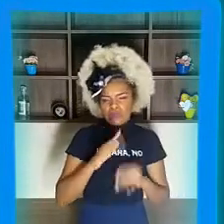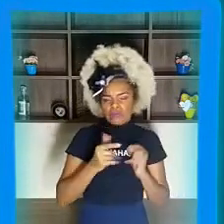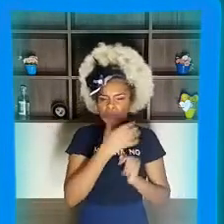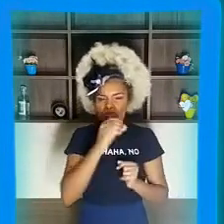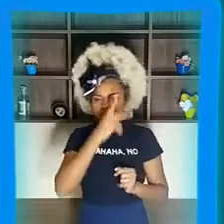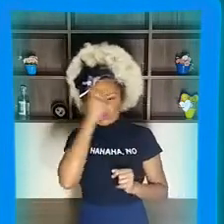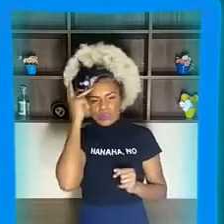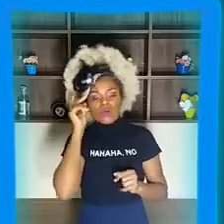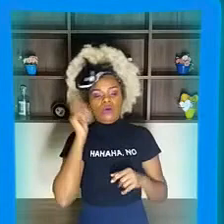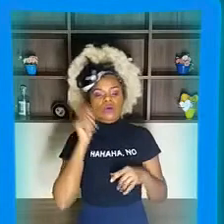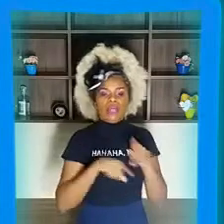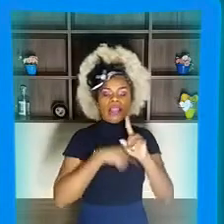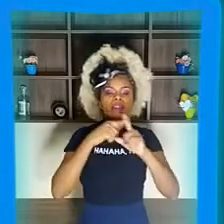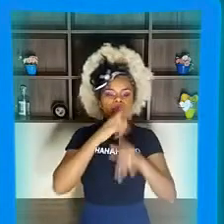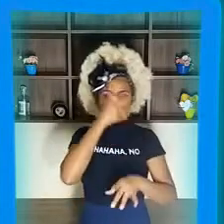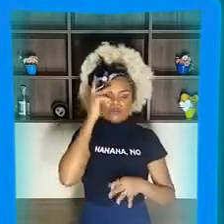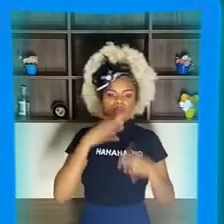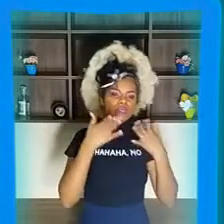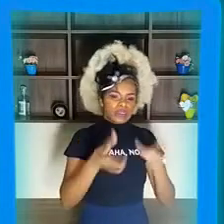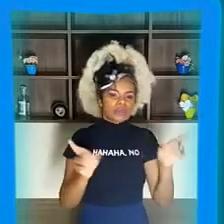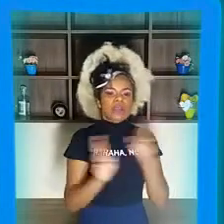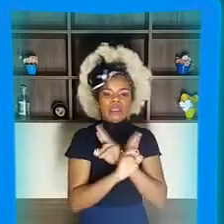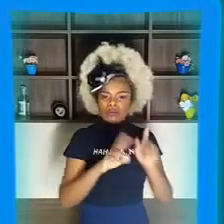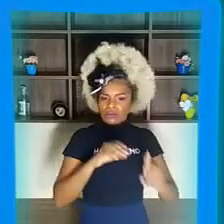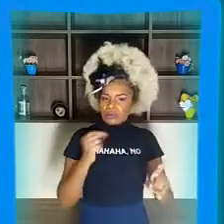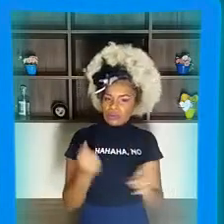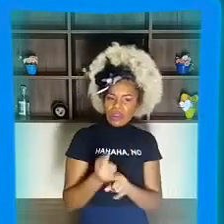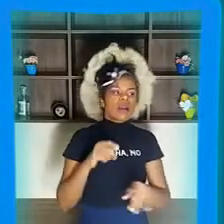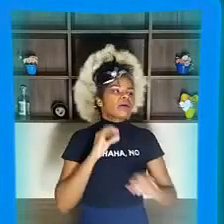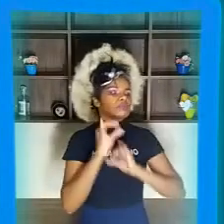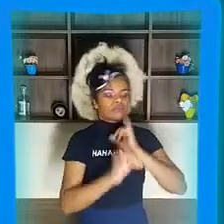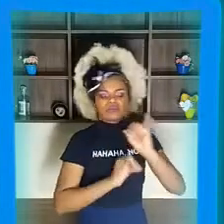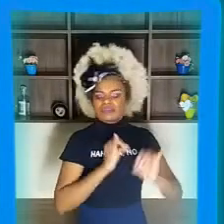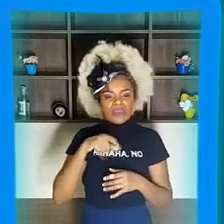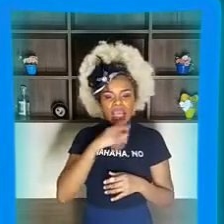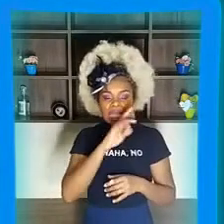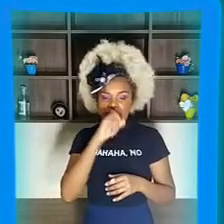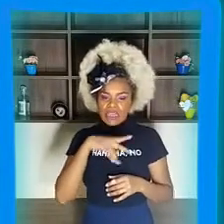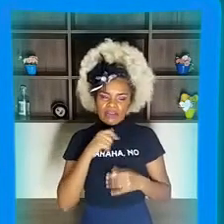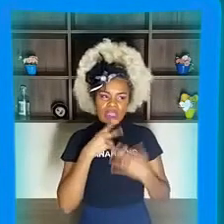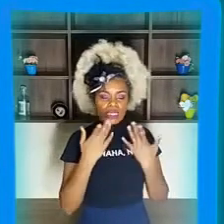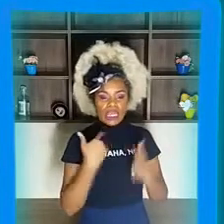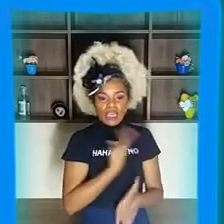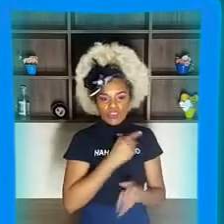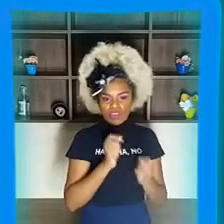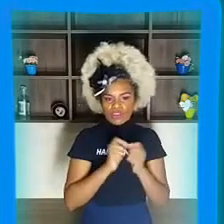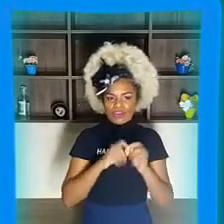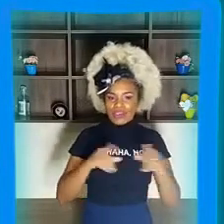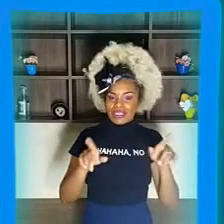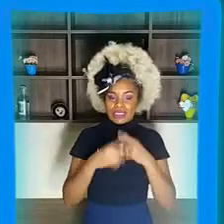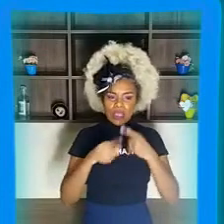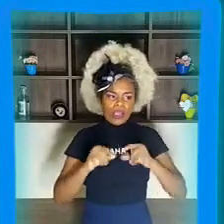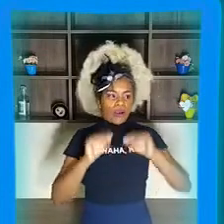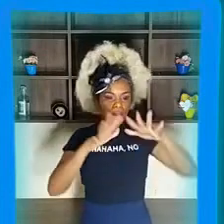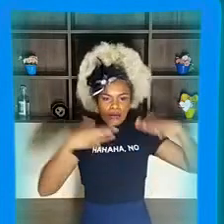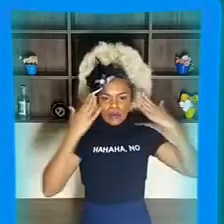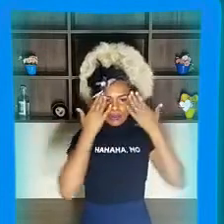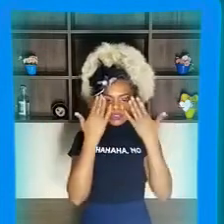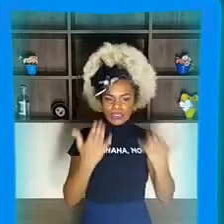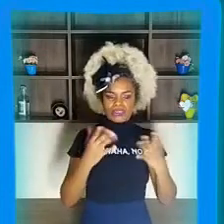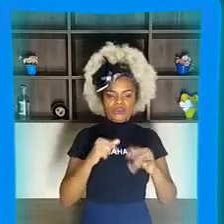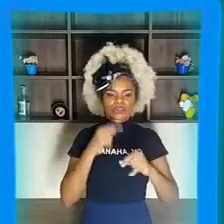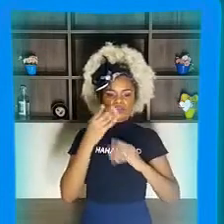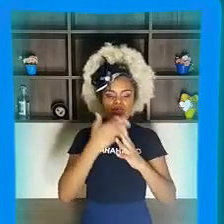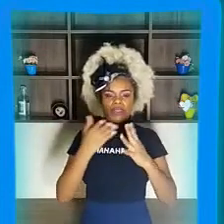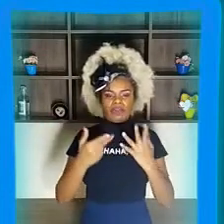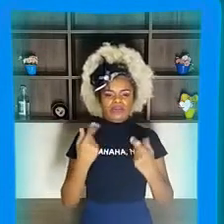as pessoas que a gente abarca, né, com as redes sociais, com os nossos sites, com o YouTube e tudo mais. A gente fez um musical, né, chamado Entre o Céu e o Inferno,